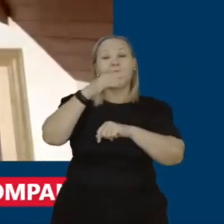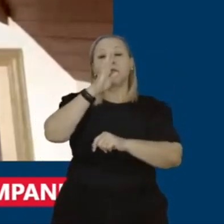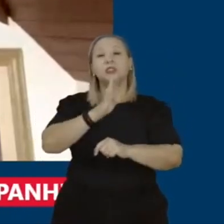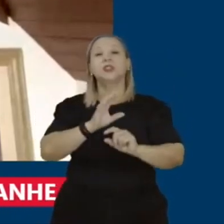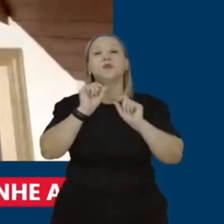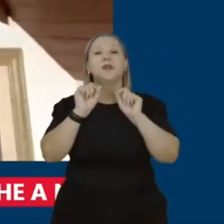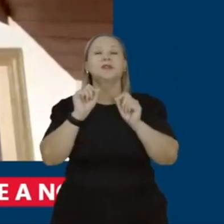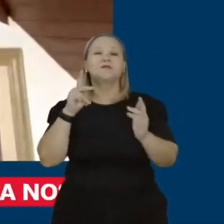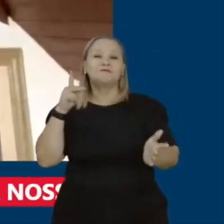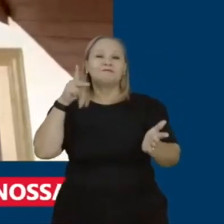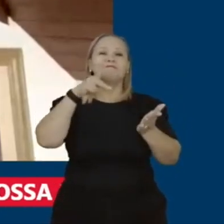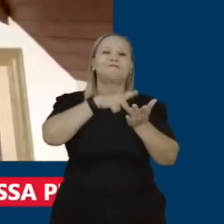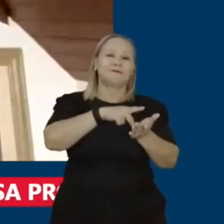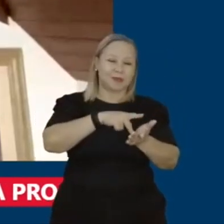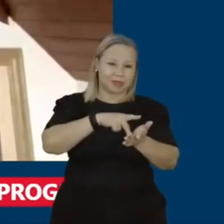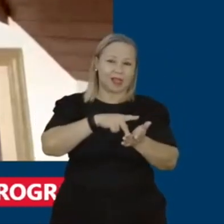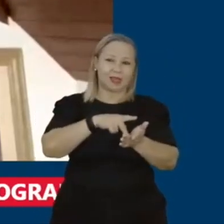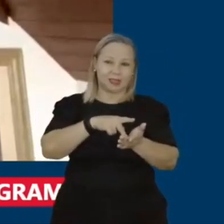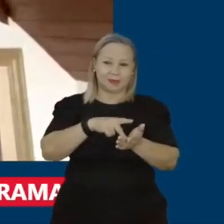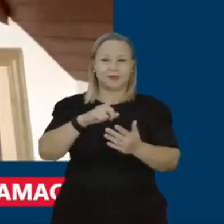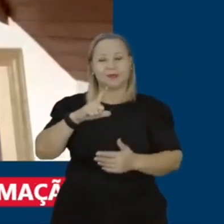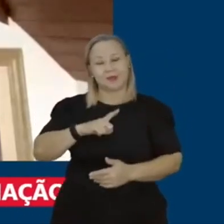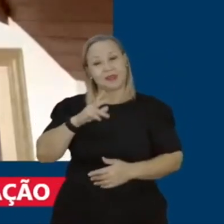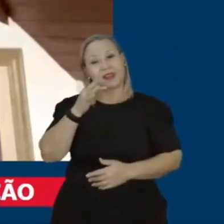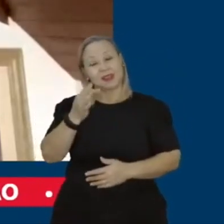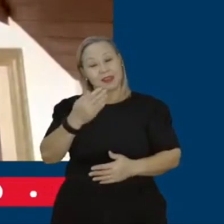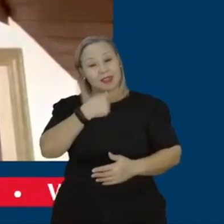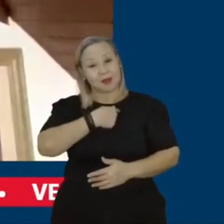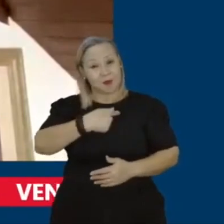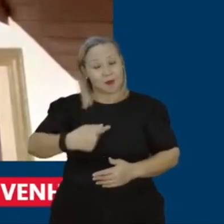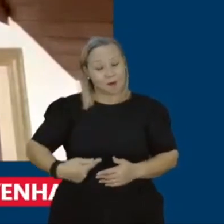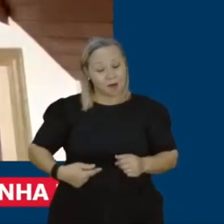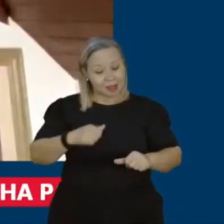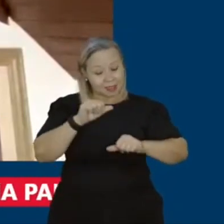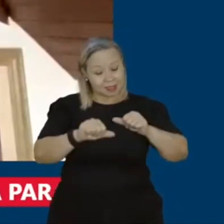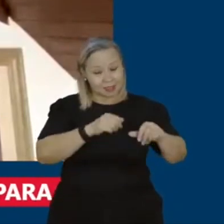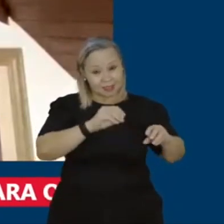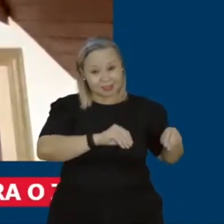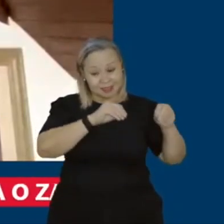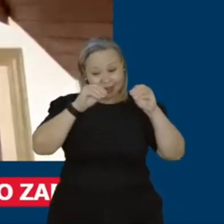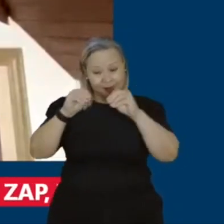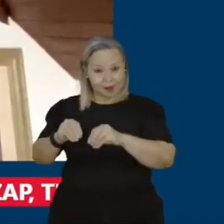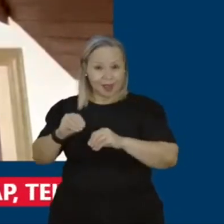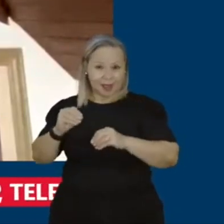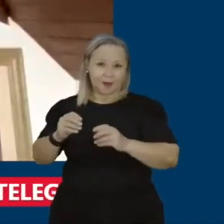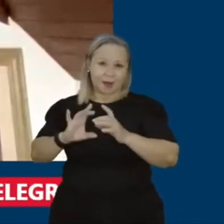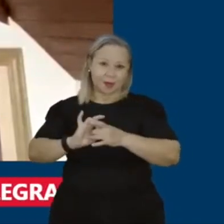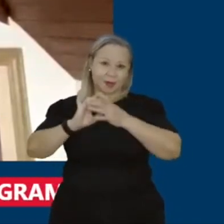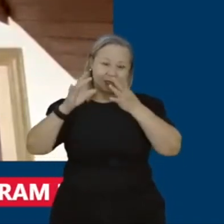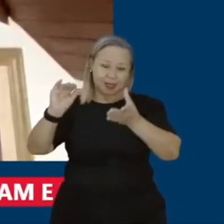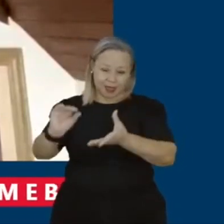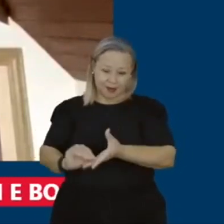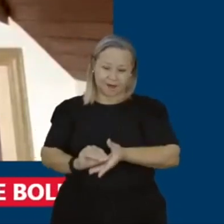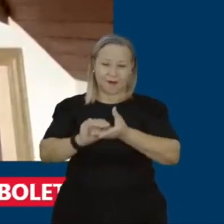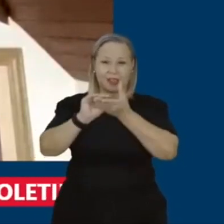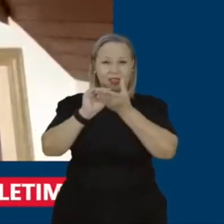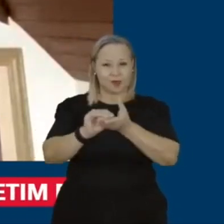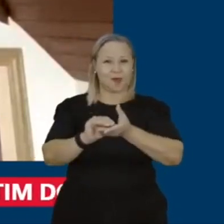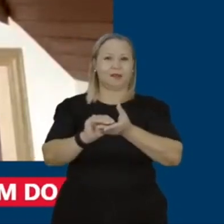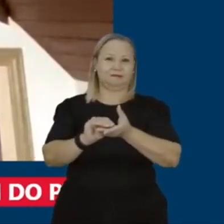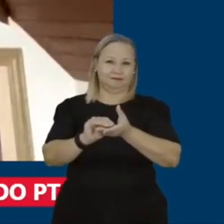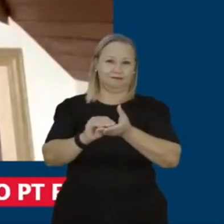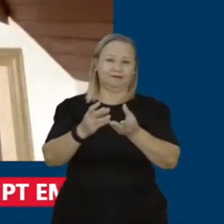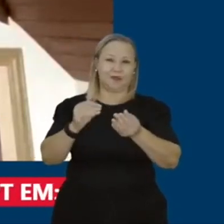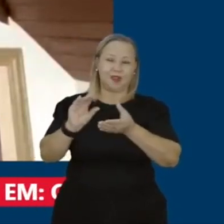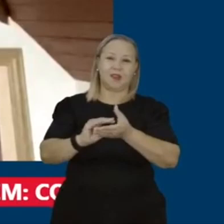se realize. Nós teremos um governo de transição para a democracia. Investimentos pesados